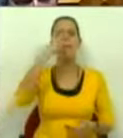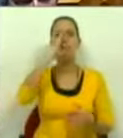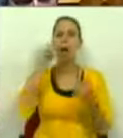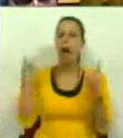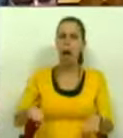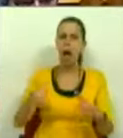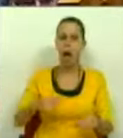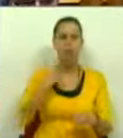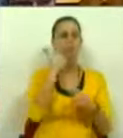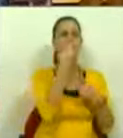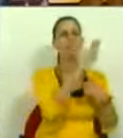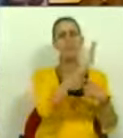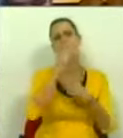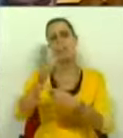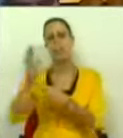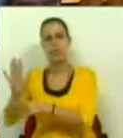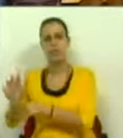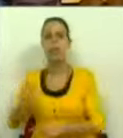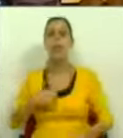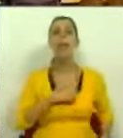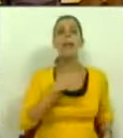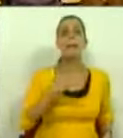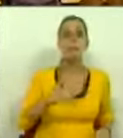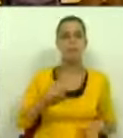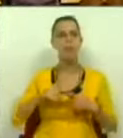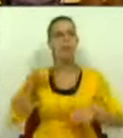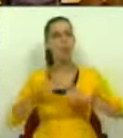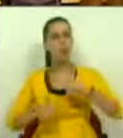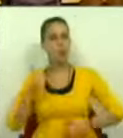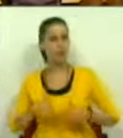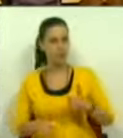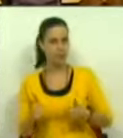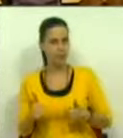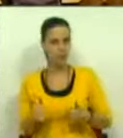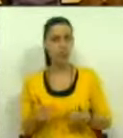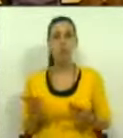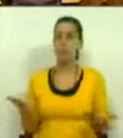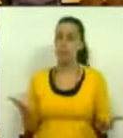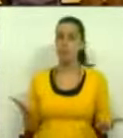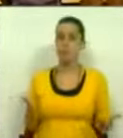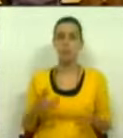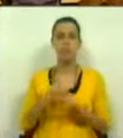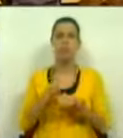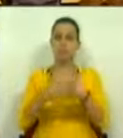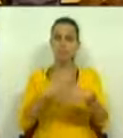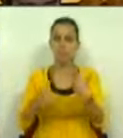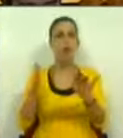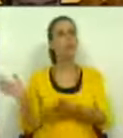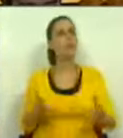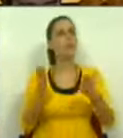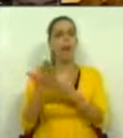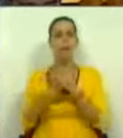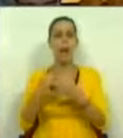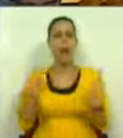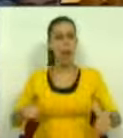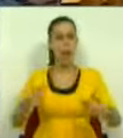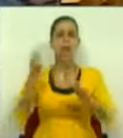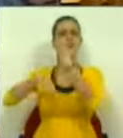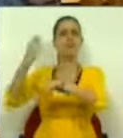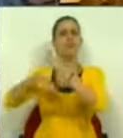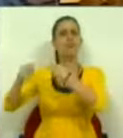Primeiro-Ministro, muitos exemplos de empresas que são competitivas, que produzem, que têm mercado e